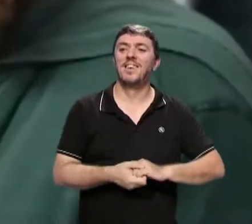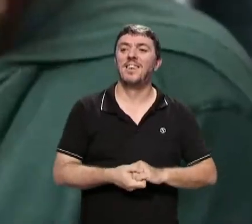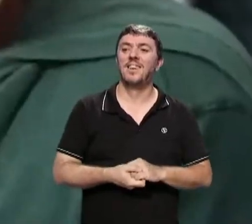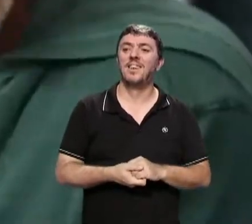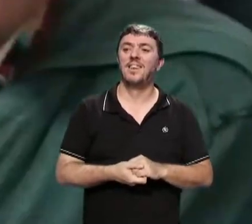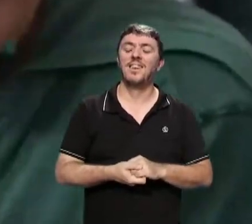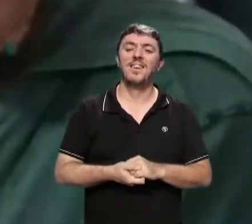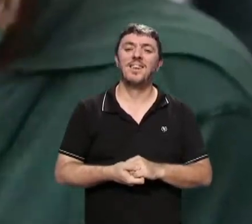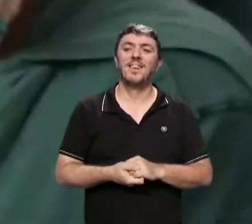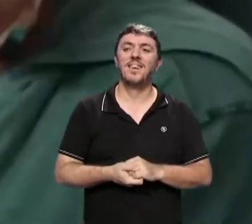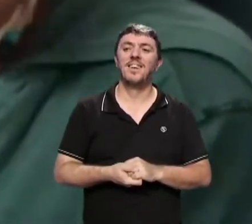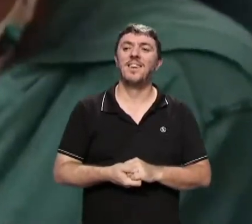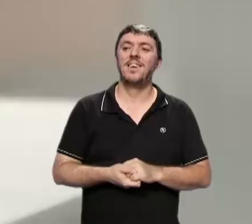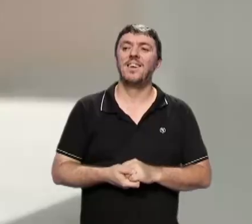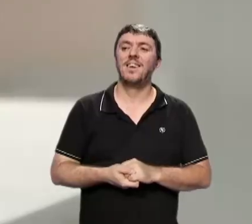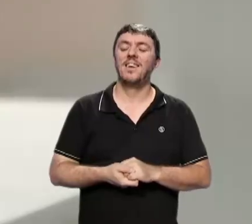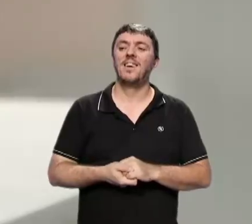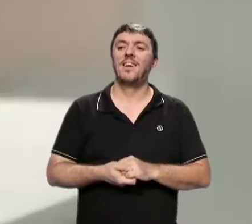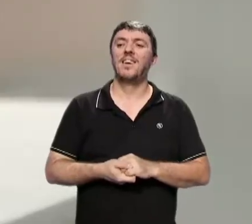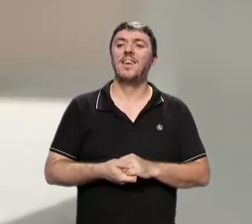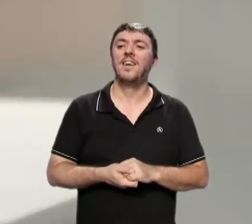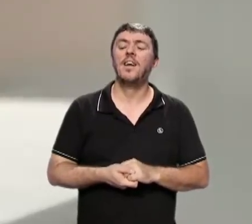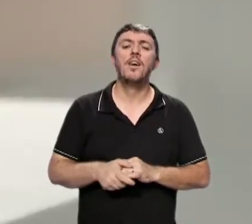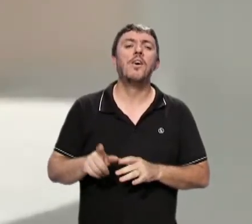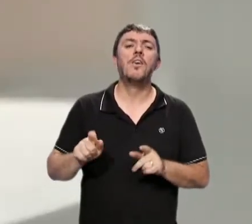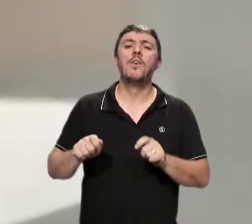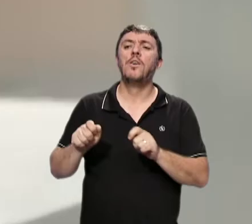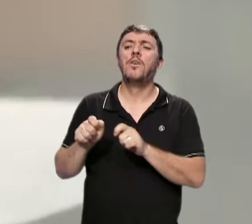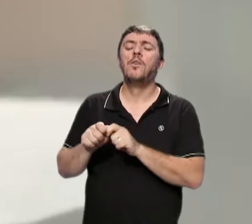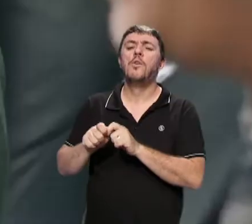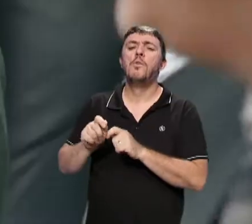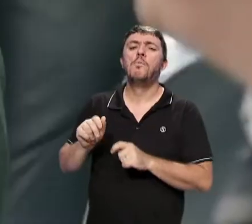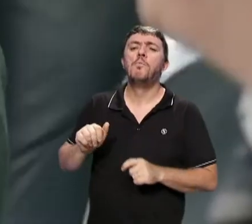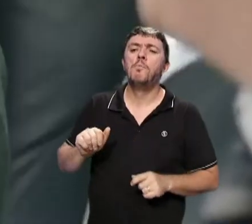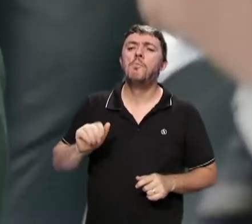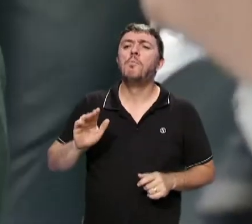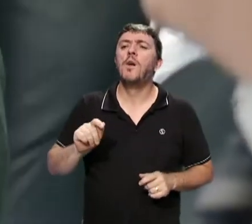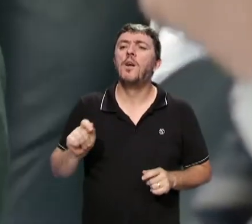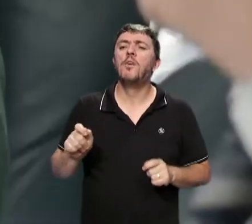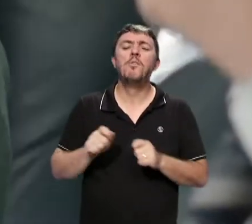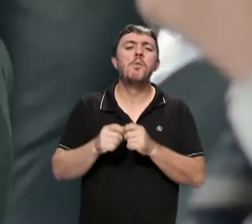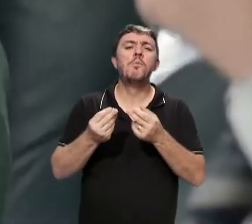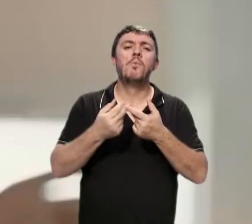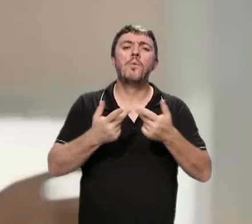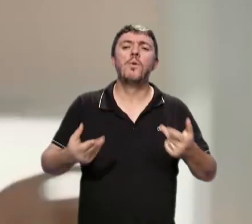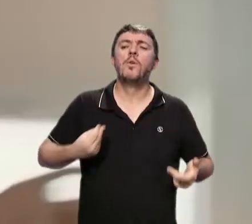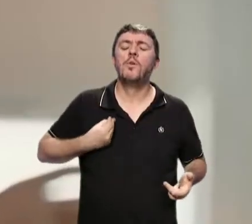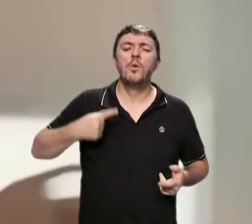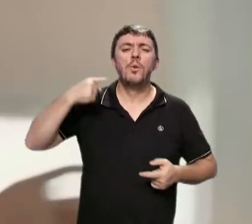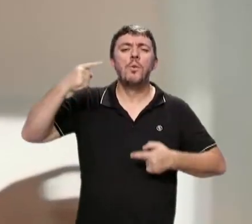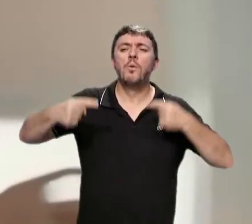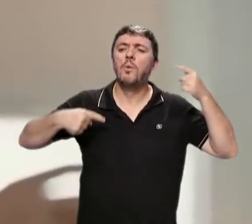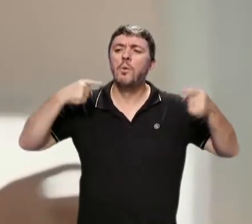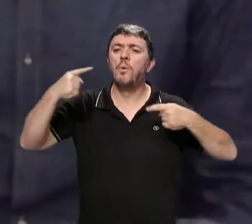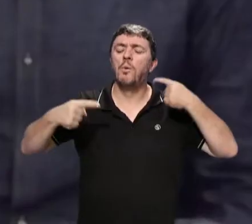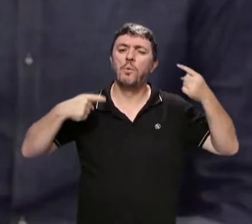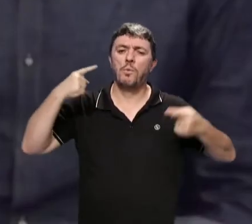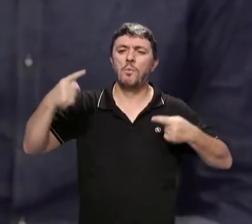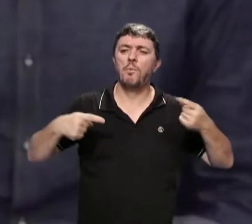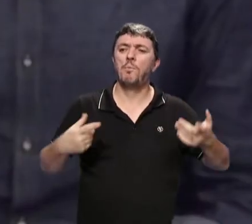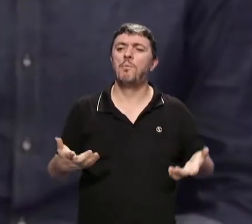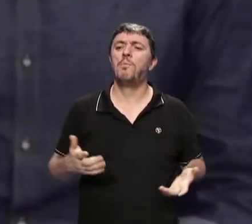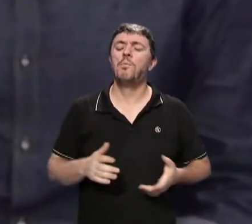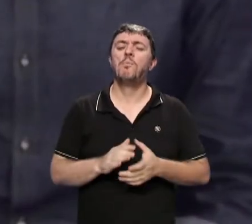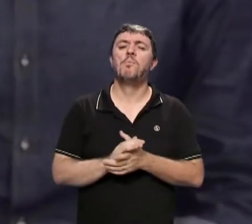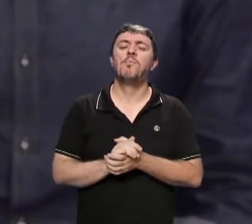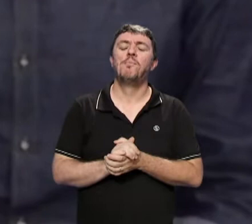a coisa mais louca que você fez na vida, assim? Fez muita coisa louca, né? Falando. A gente tem